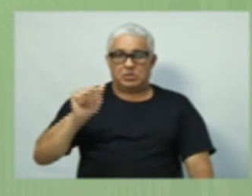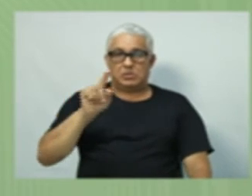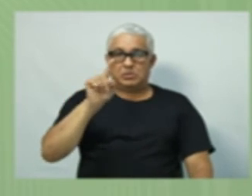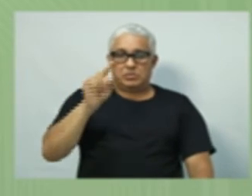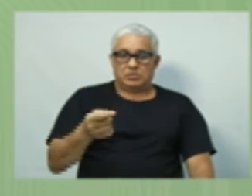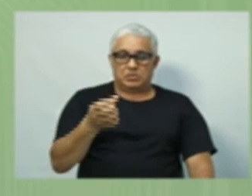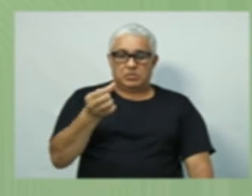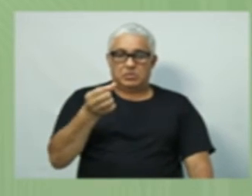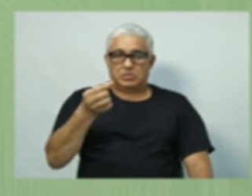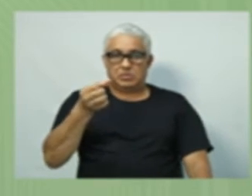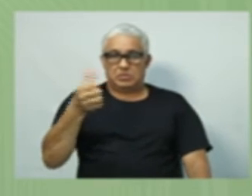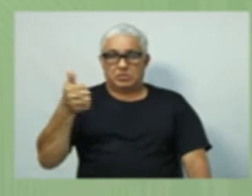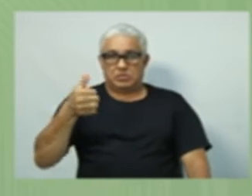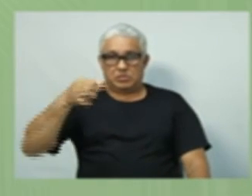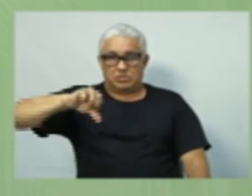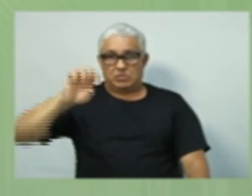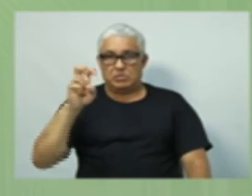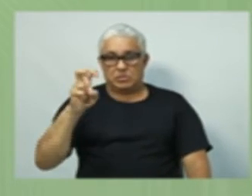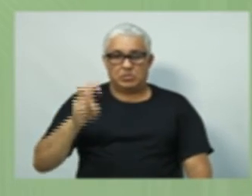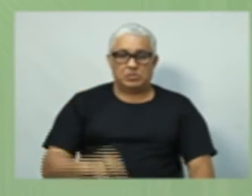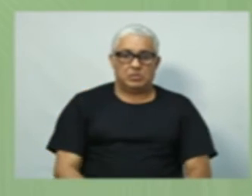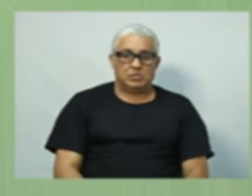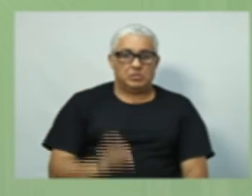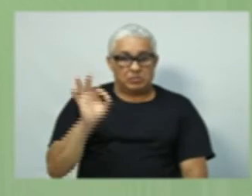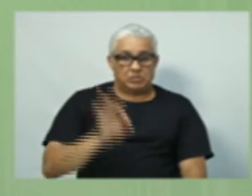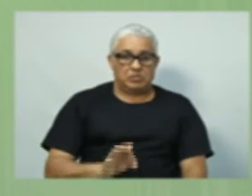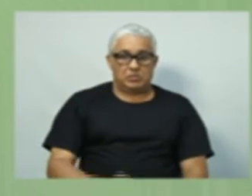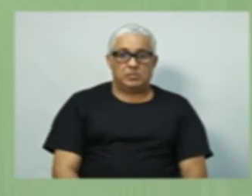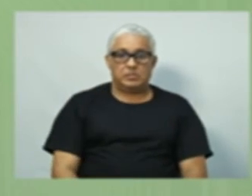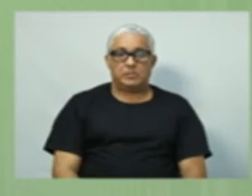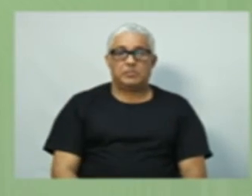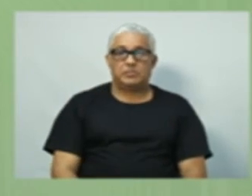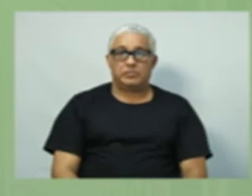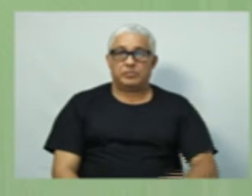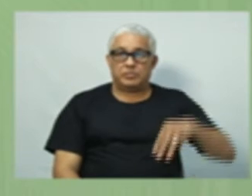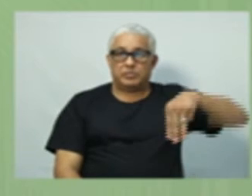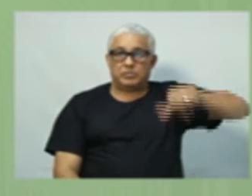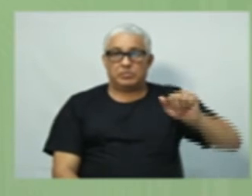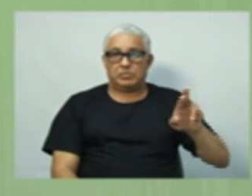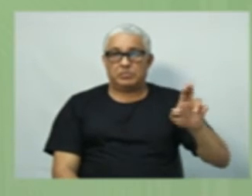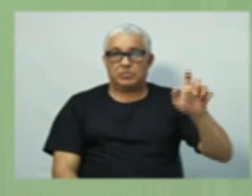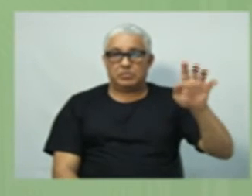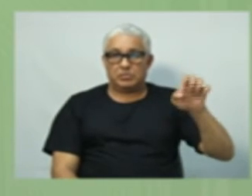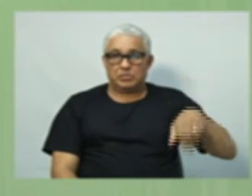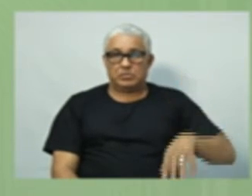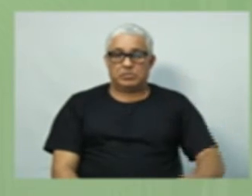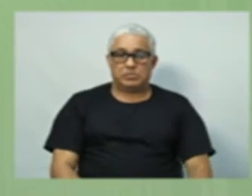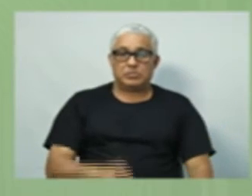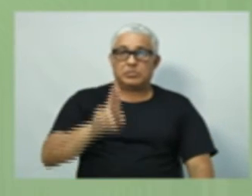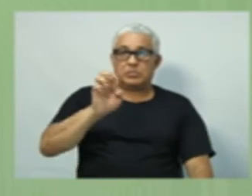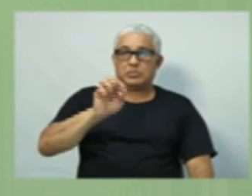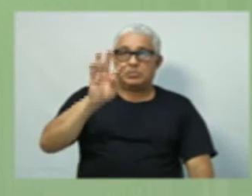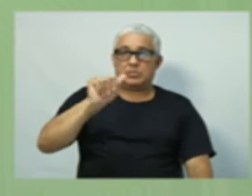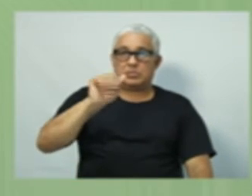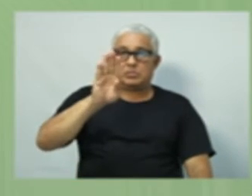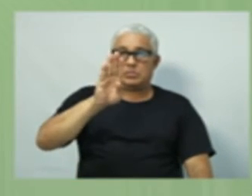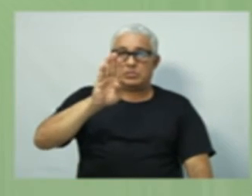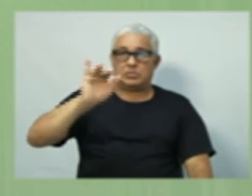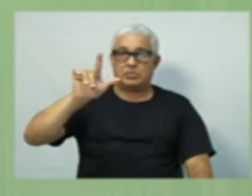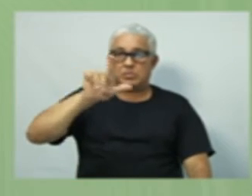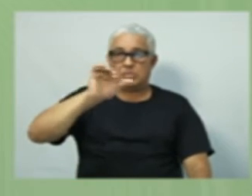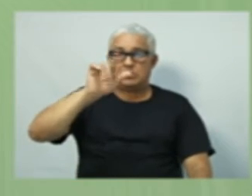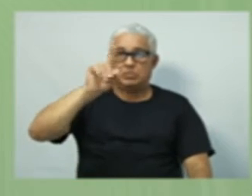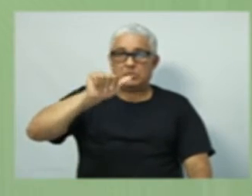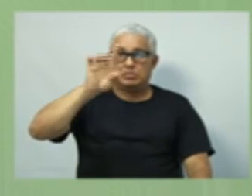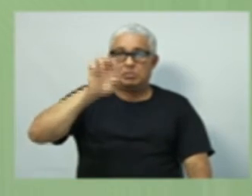rock já a praça ainda em relação à margem para excluir na rentabilidade sobre o total dos recursos controlados